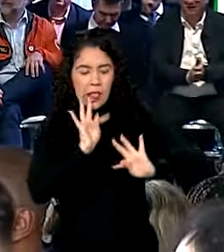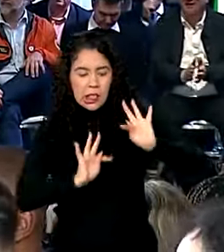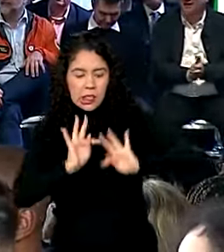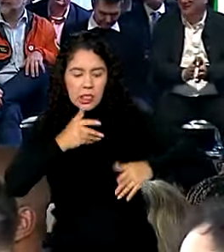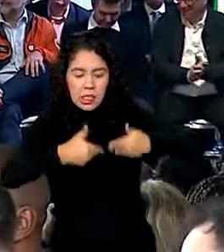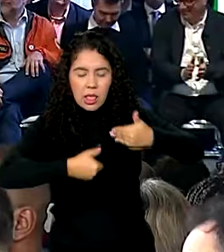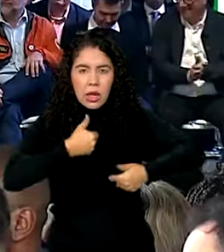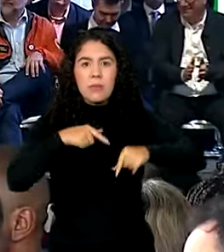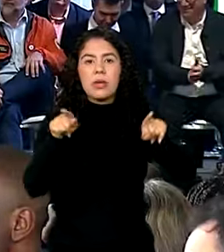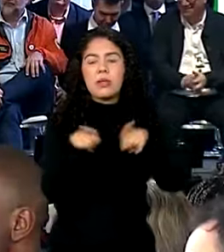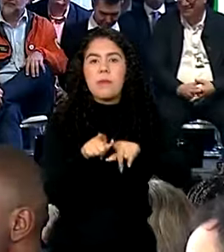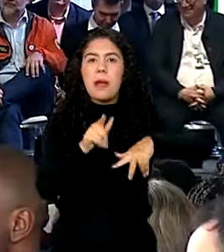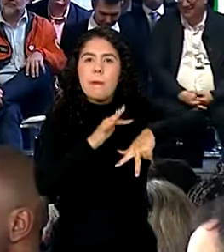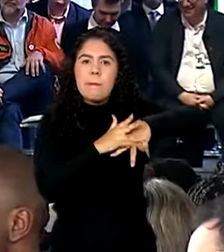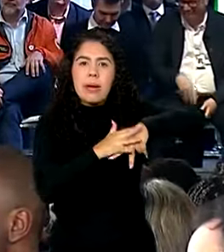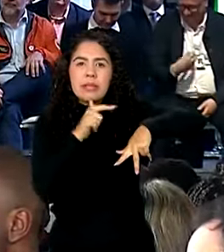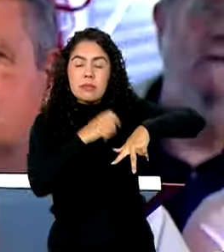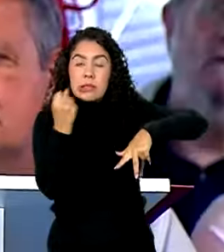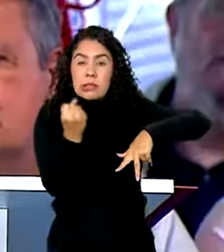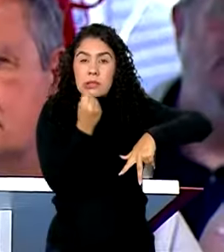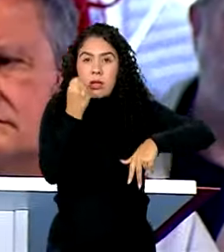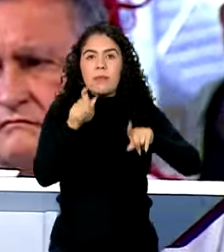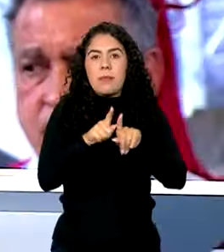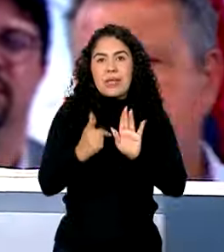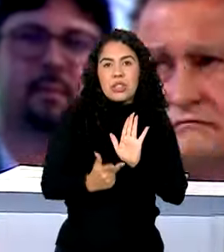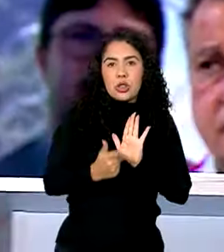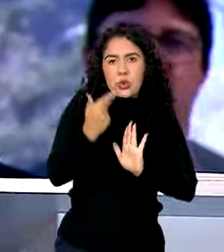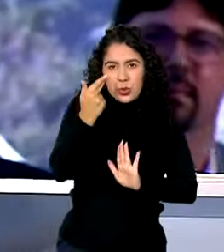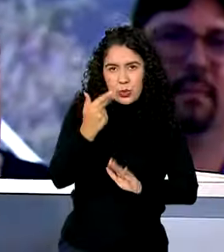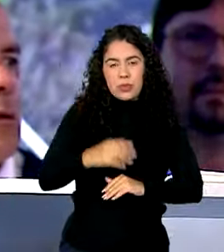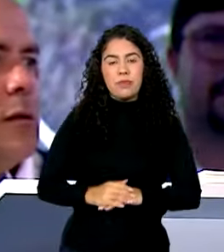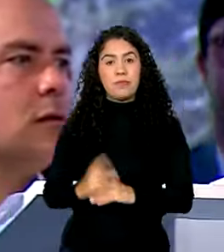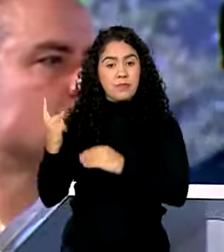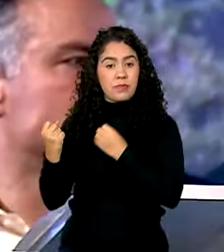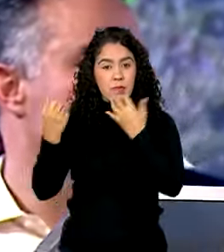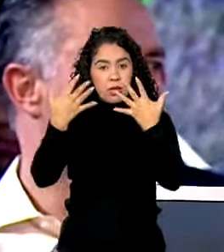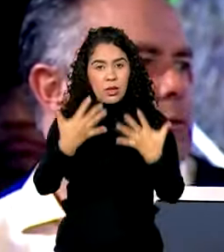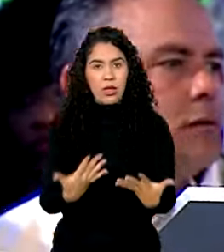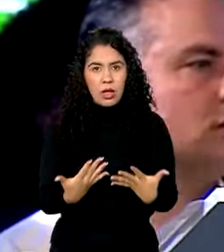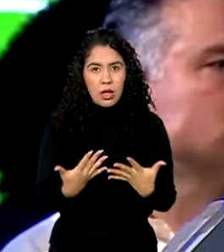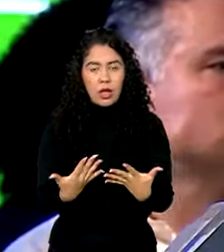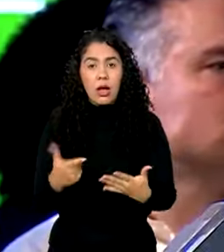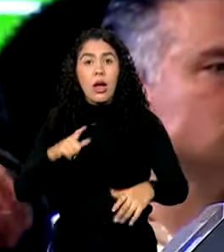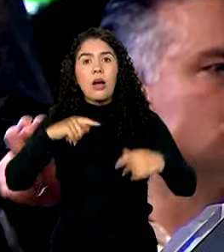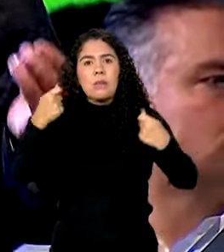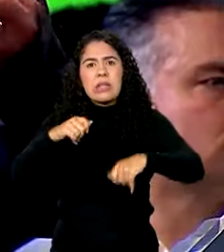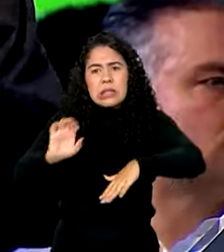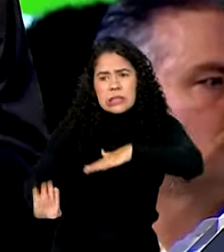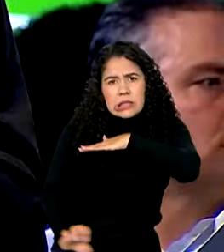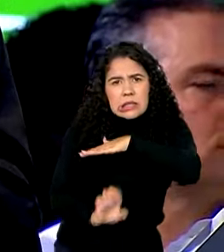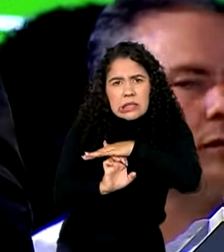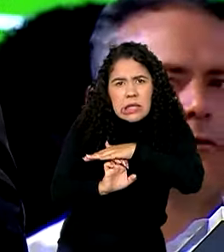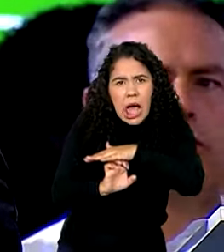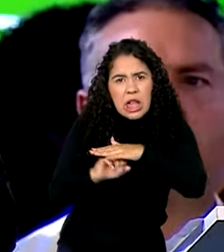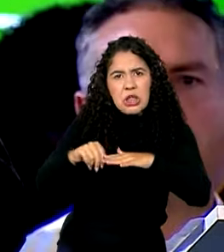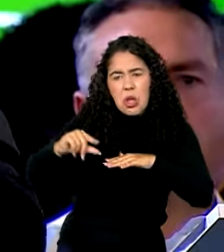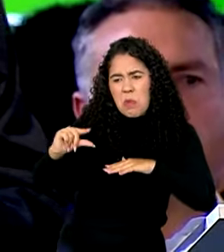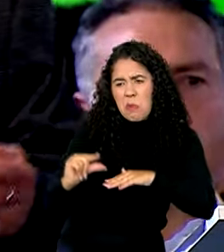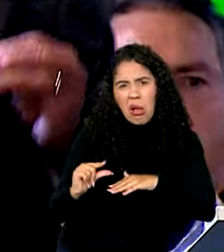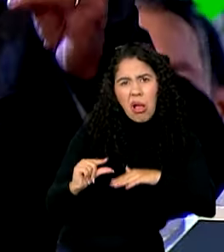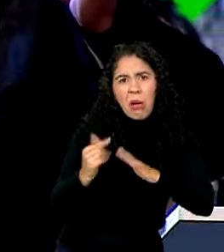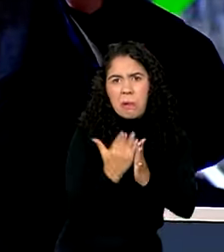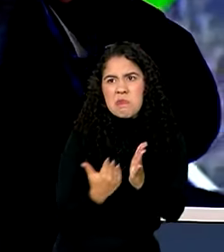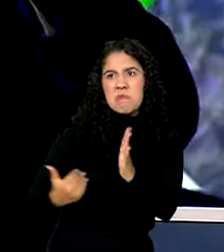a paciente crítico e cirúrgico o estado não tem que ser mínimo o estado não tem que ser máximo o